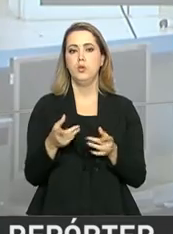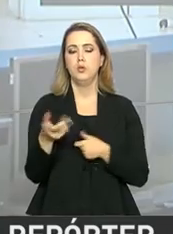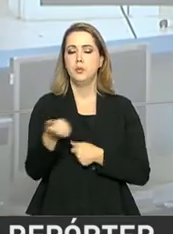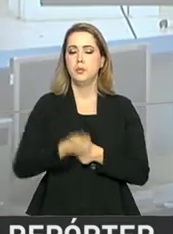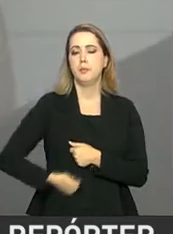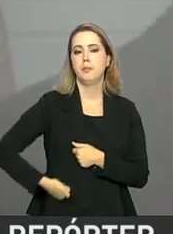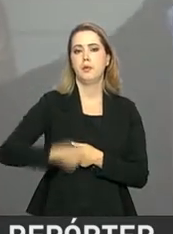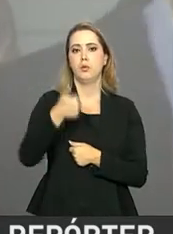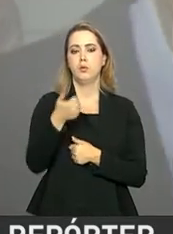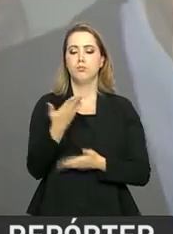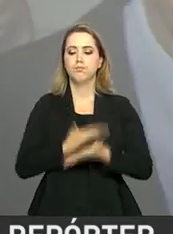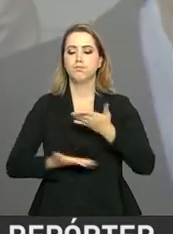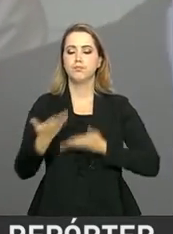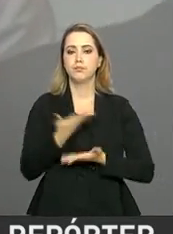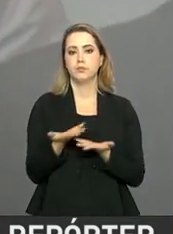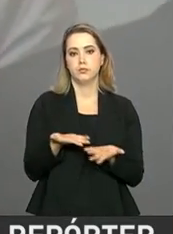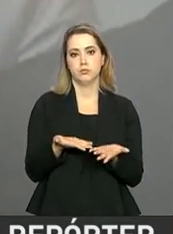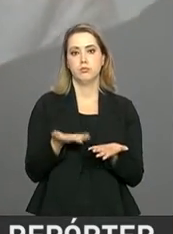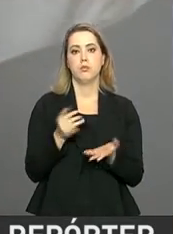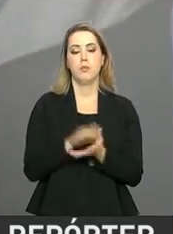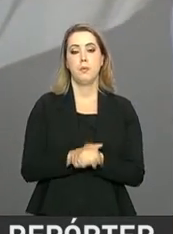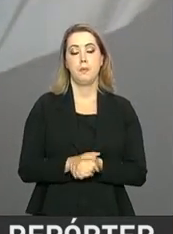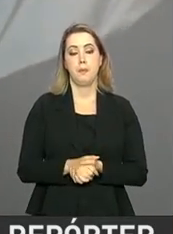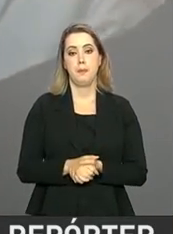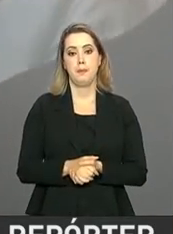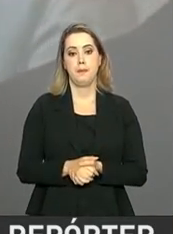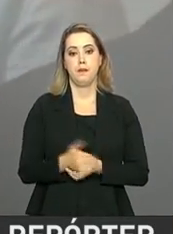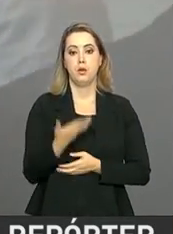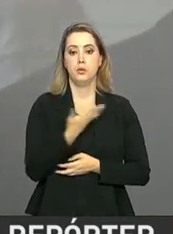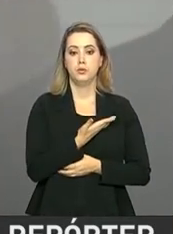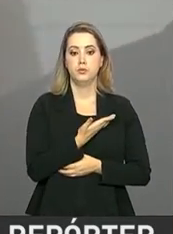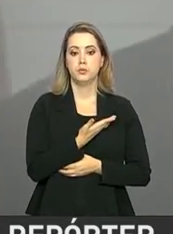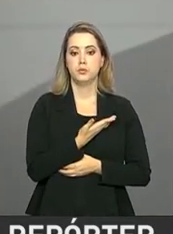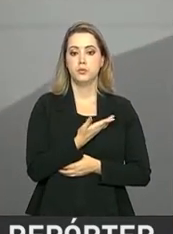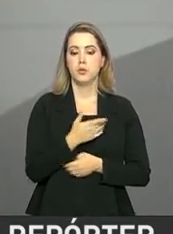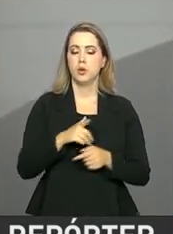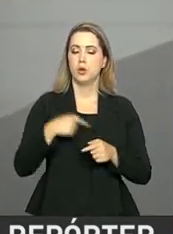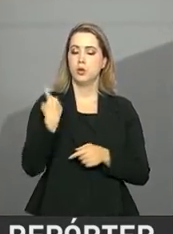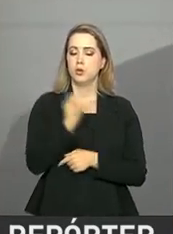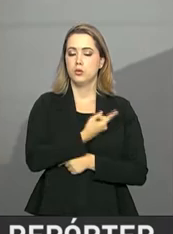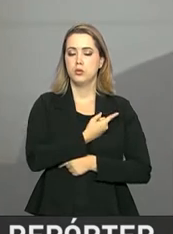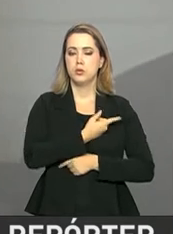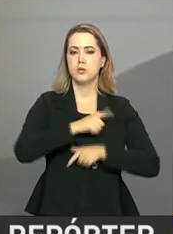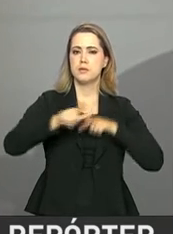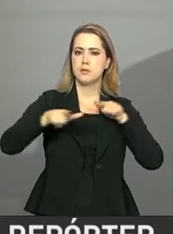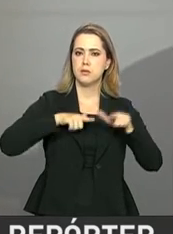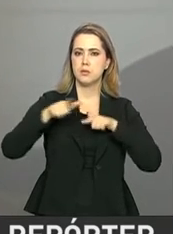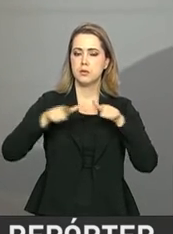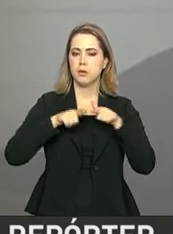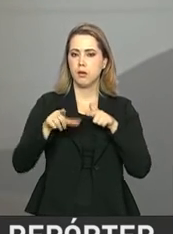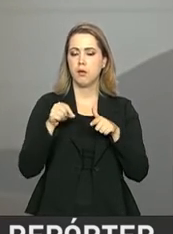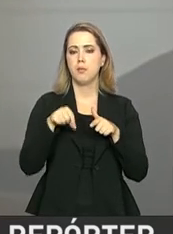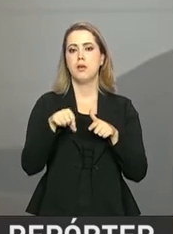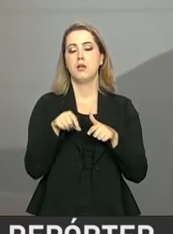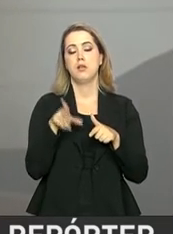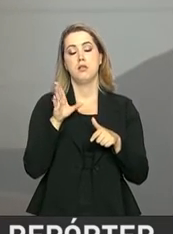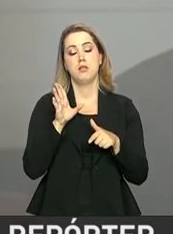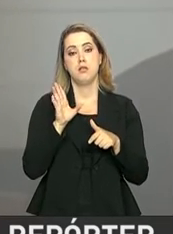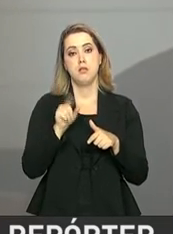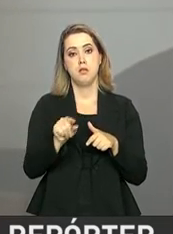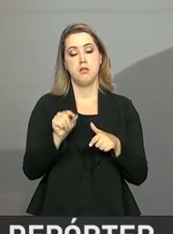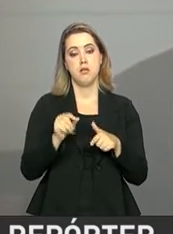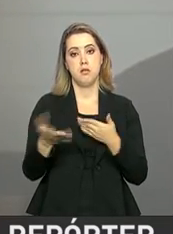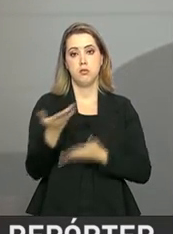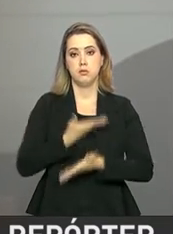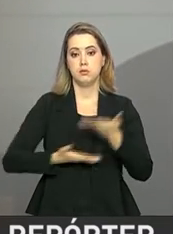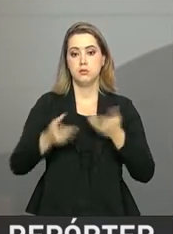dinâmico. Nós estamos trabalhando para atrapalhar menos a atividade econômica dinâmica, né? O comércio